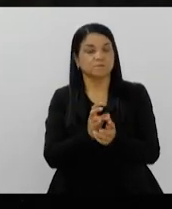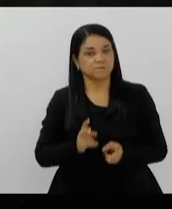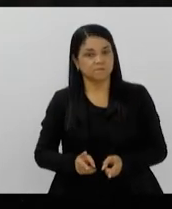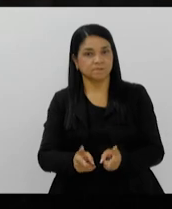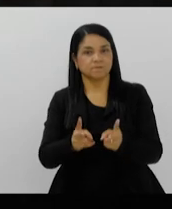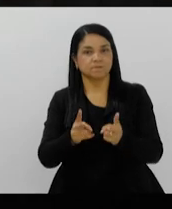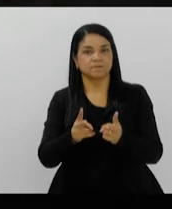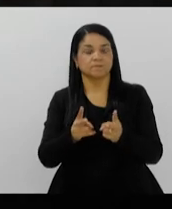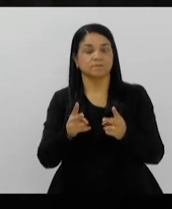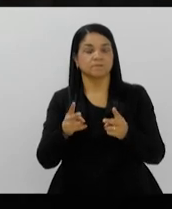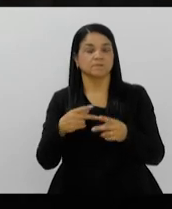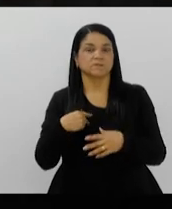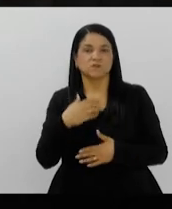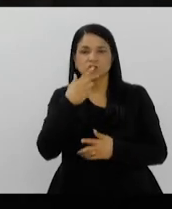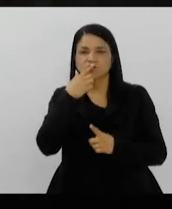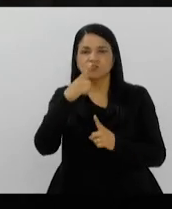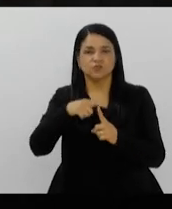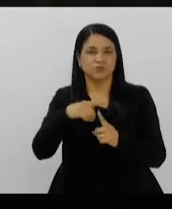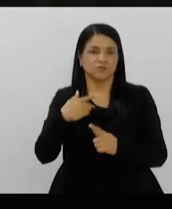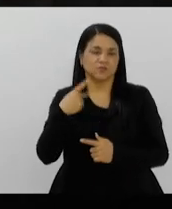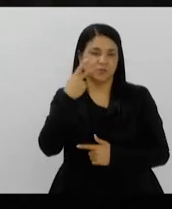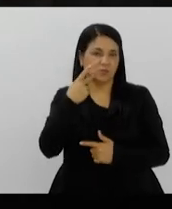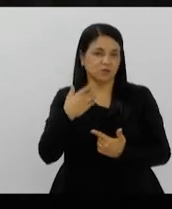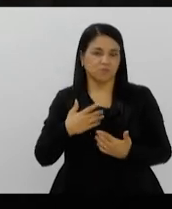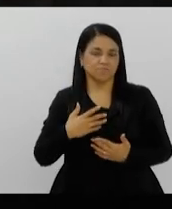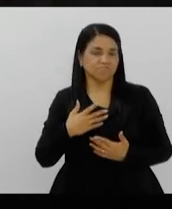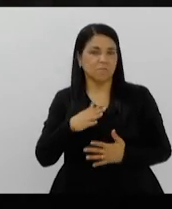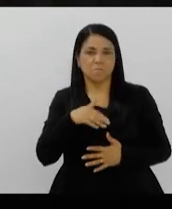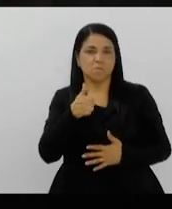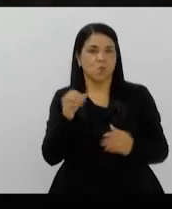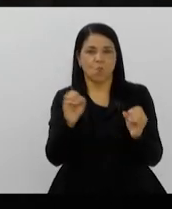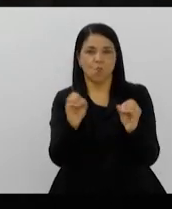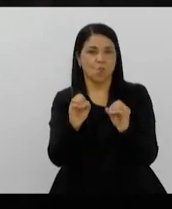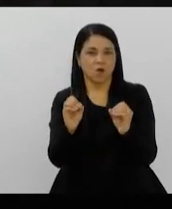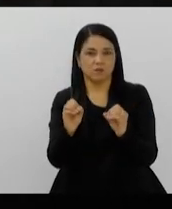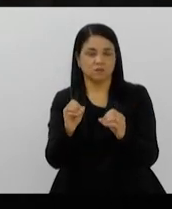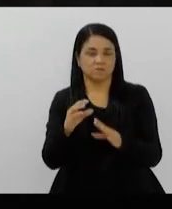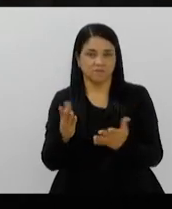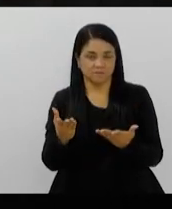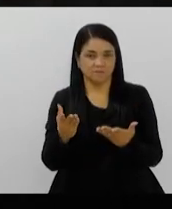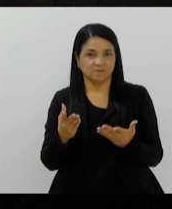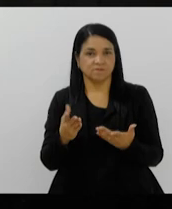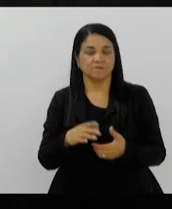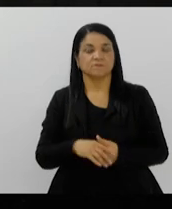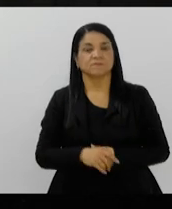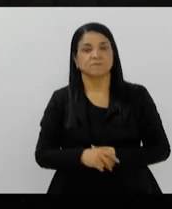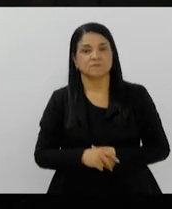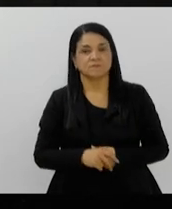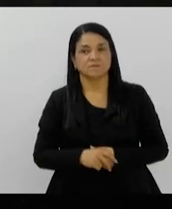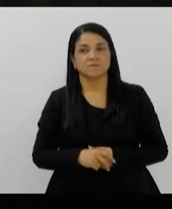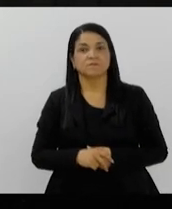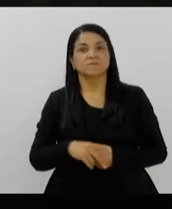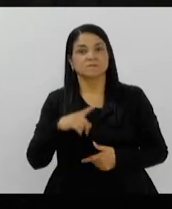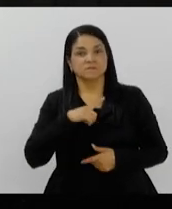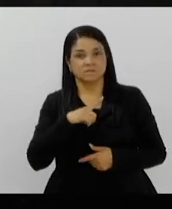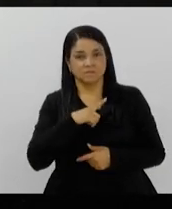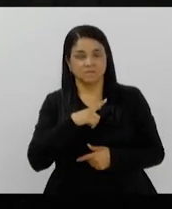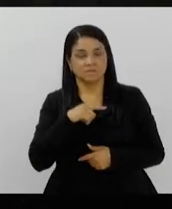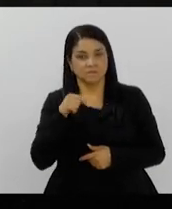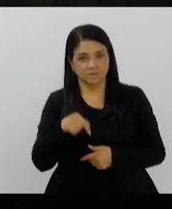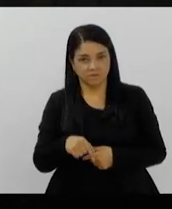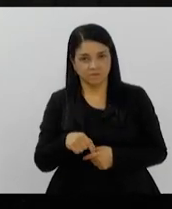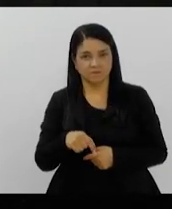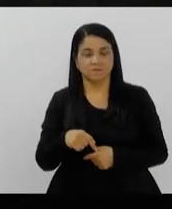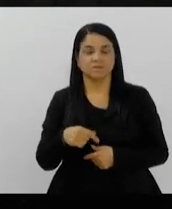esse tipo de política que não melhora a vida de ninguém, a não ser a dele mesmo e dos seus grandes aliados. Então nós vamos ter aqui, Dani Monteiro, minha